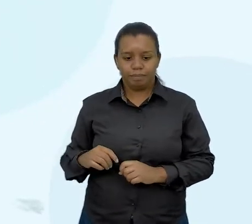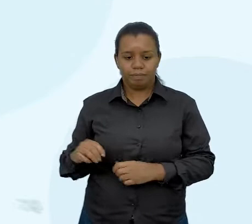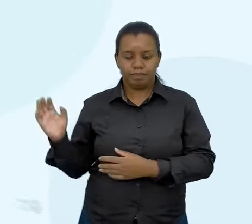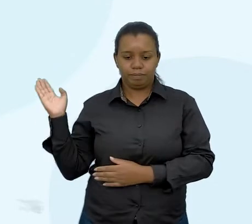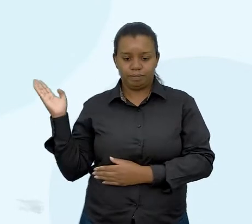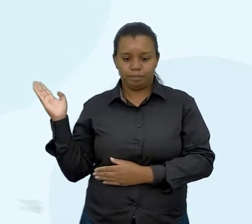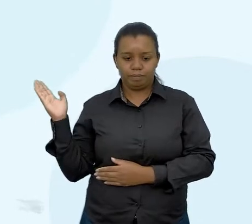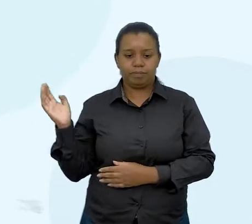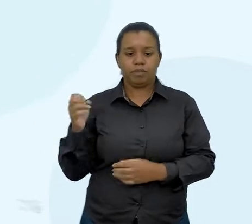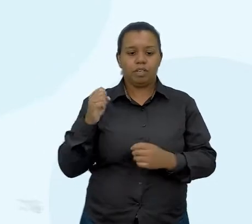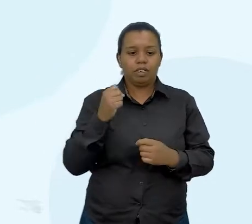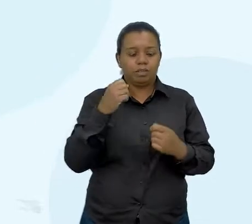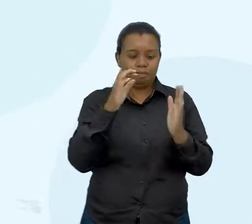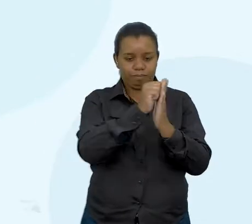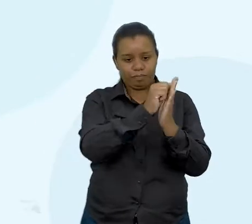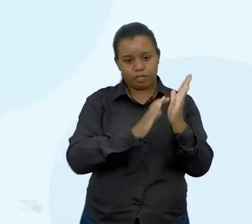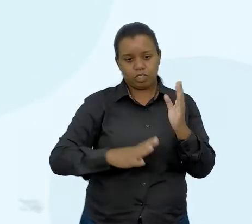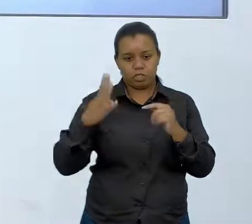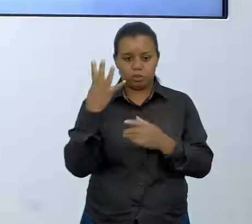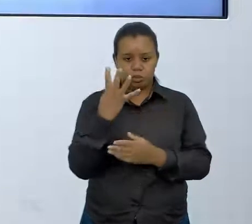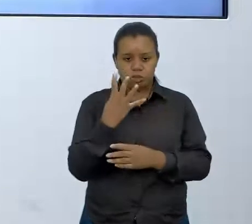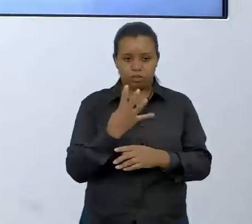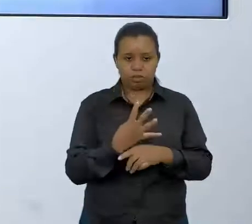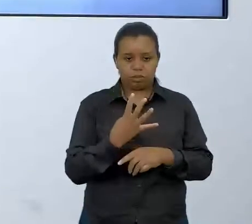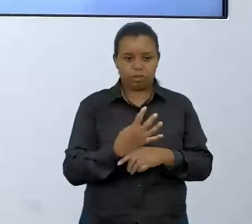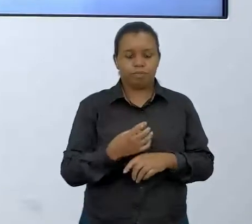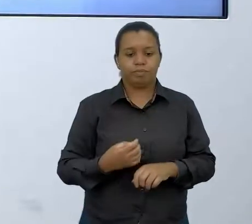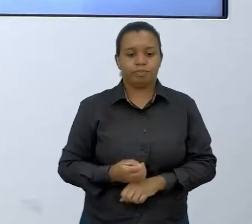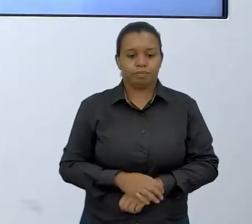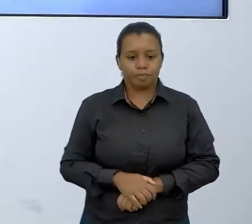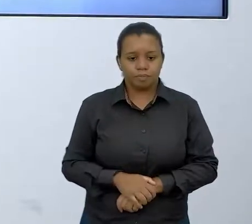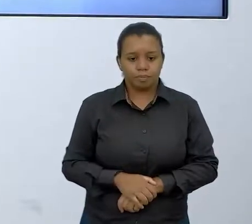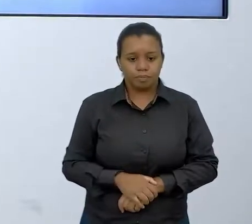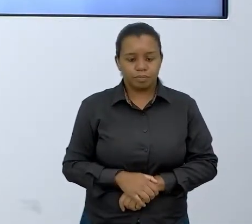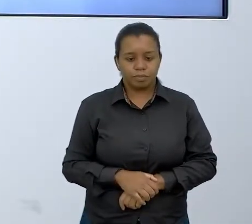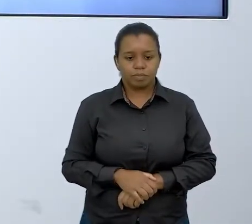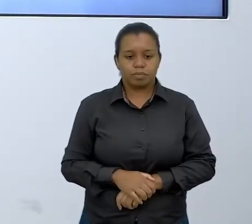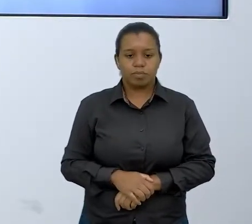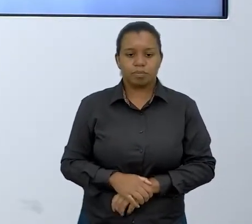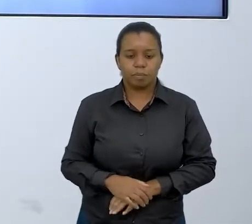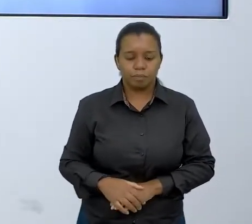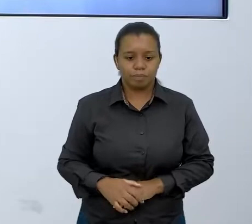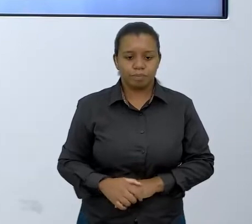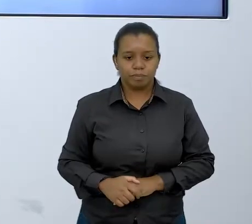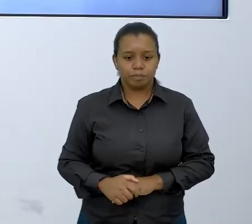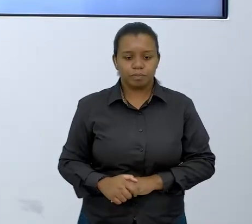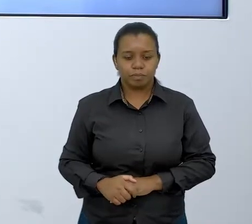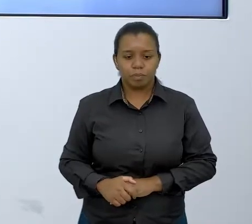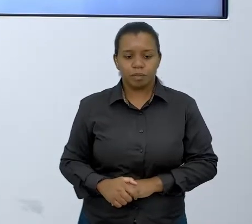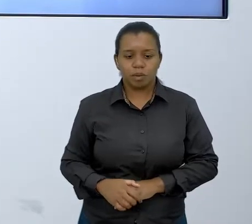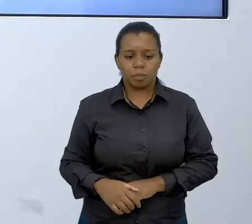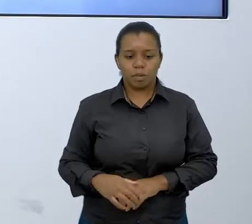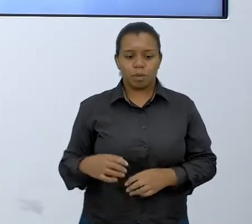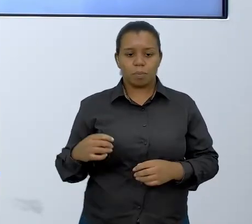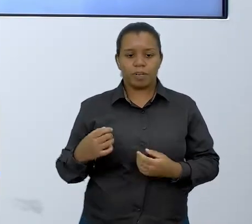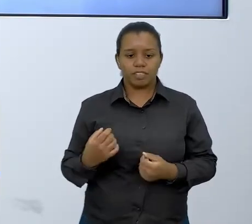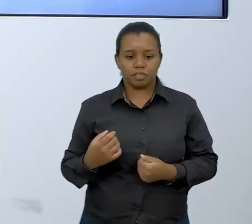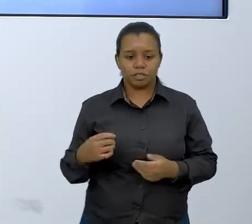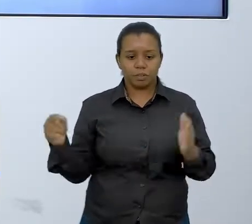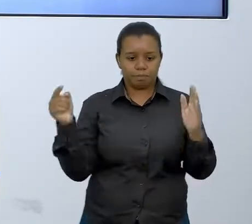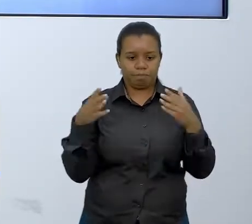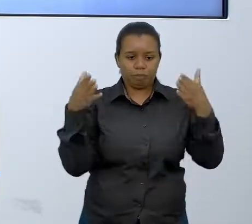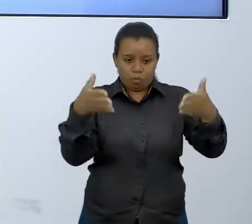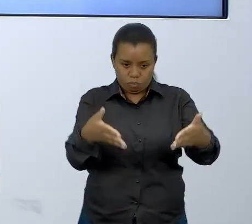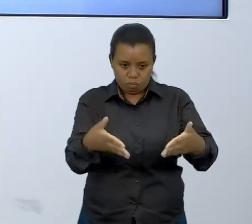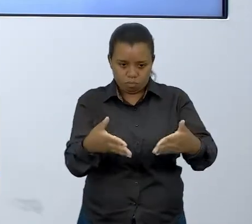está na atividade 4, essa aula de sistematização, tá? E aí, qual é o nosso objetivo